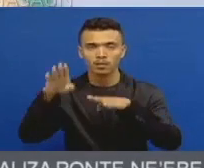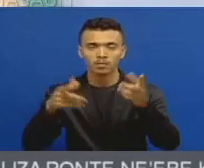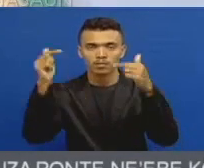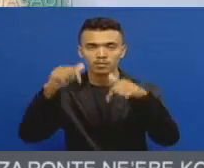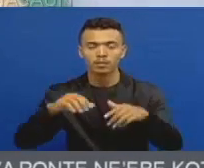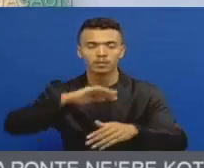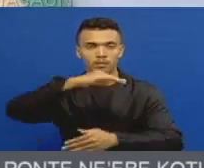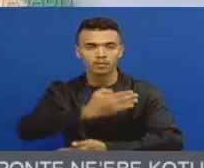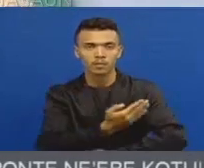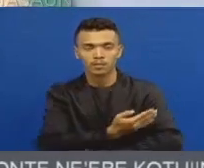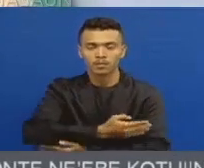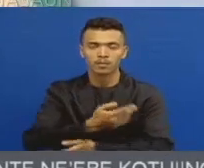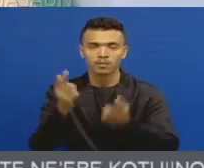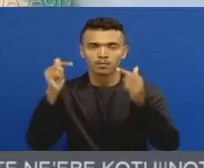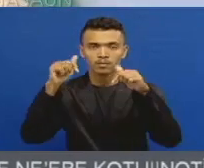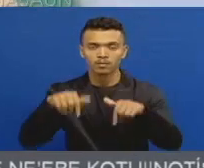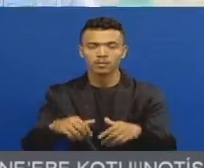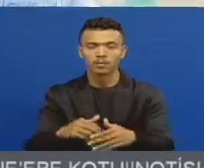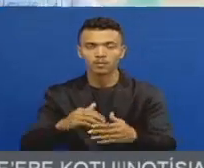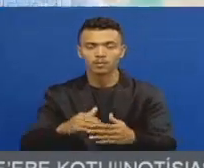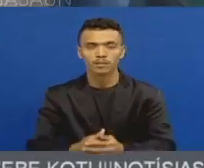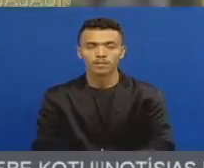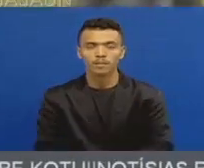ina siru sira masu bale mayutu sira alut konsulta sia fatine.